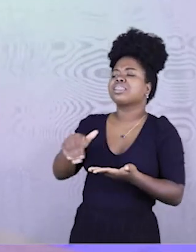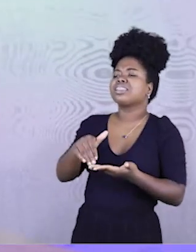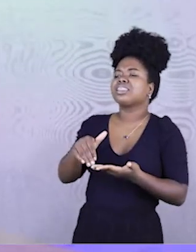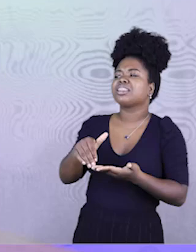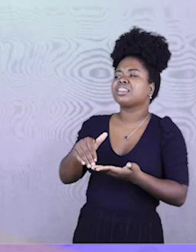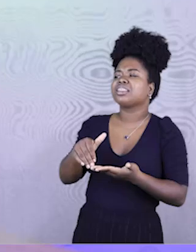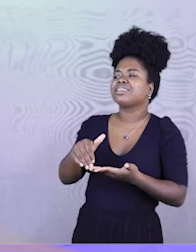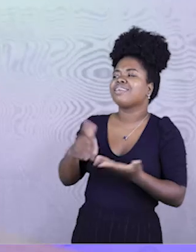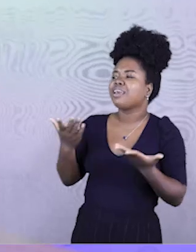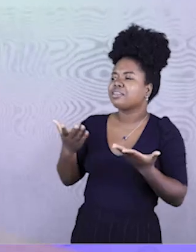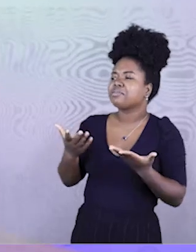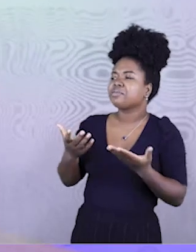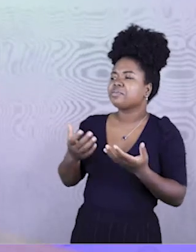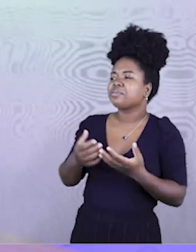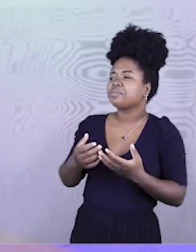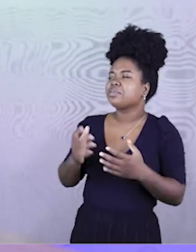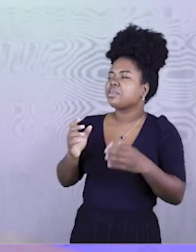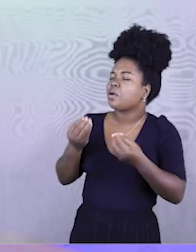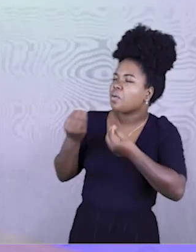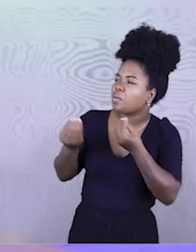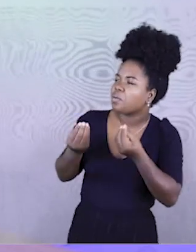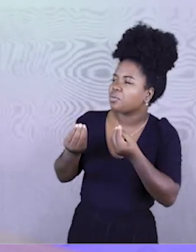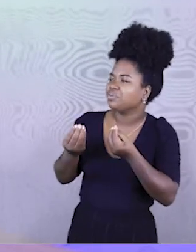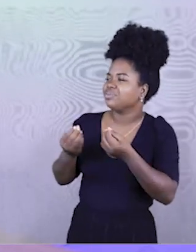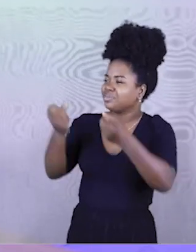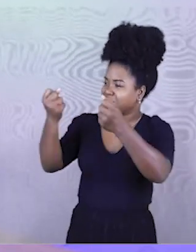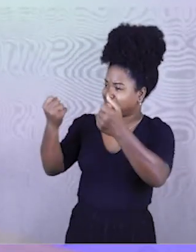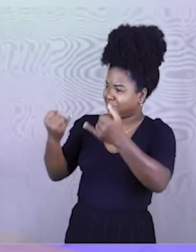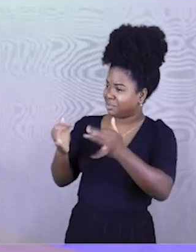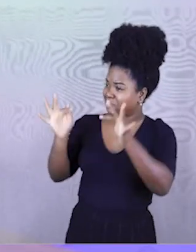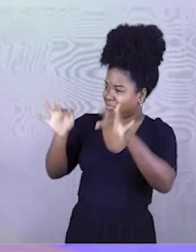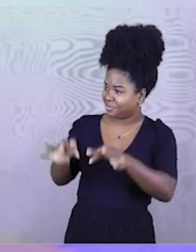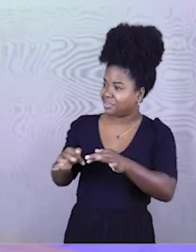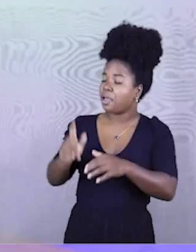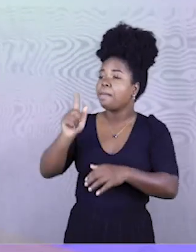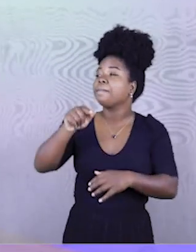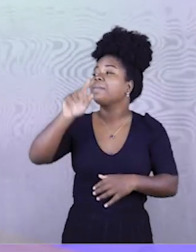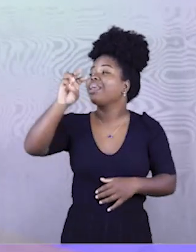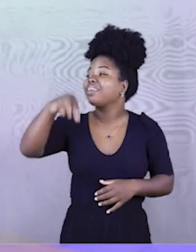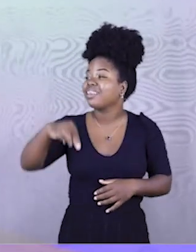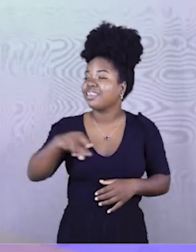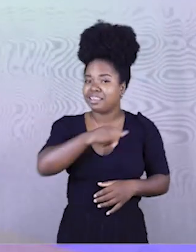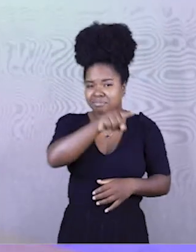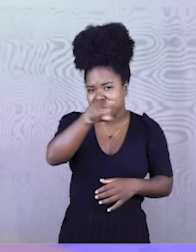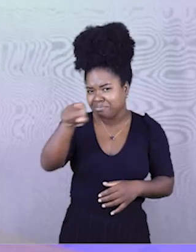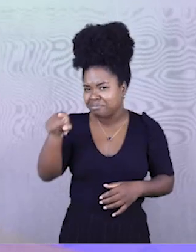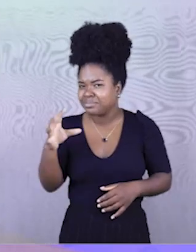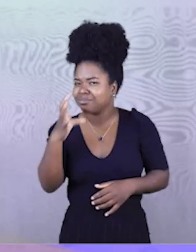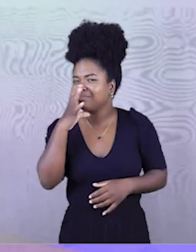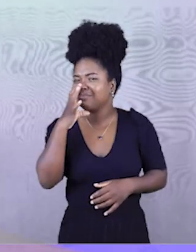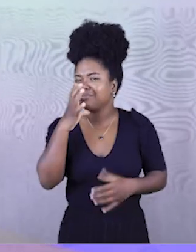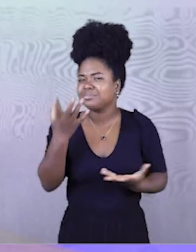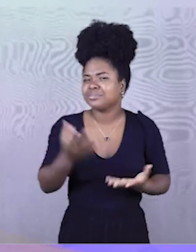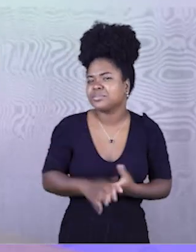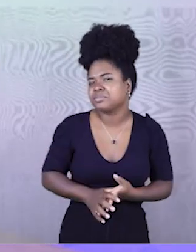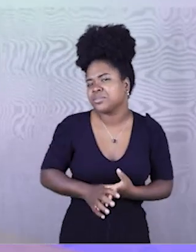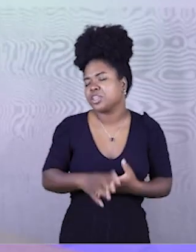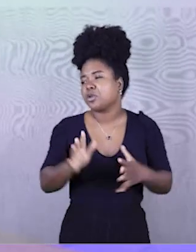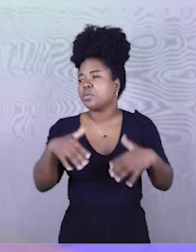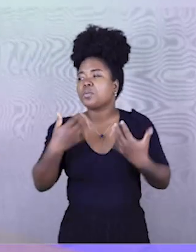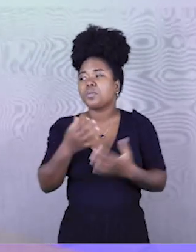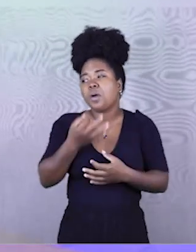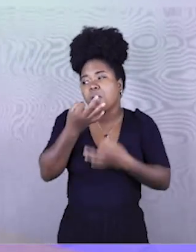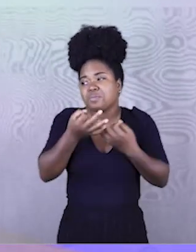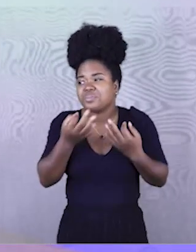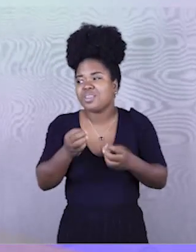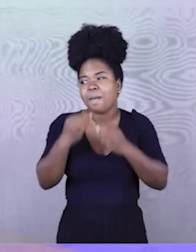Secretária, o que é que você tem de saudação final para quem está nos assistindo, nos ouvindo, né? Como um alerta